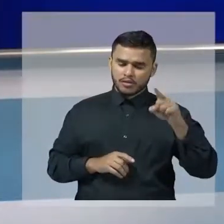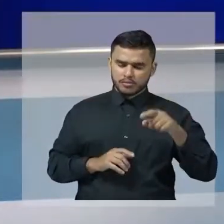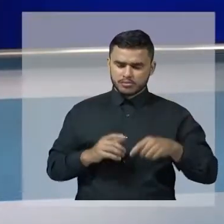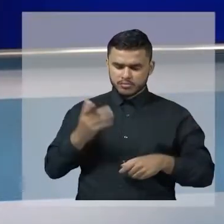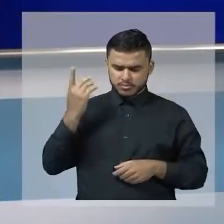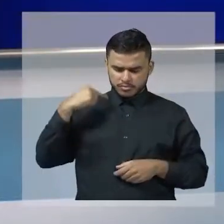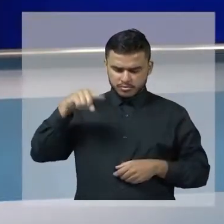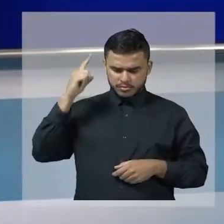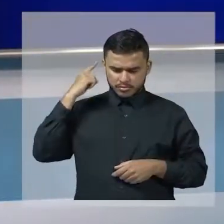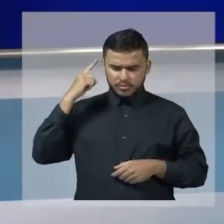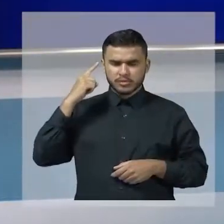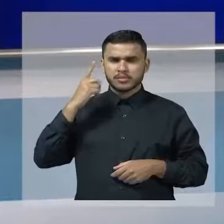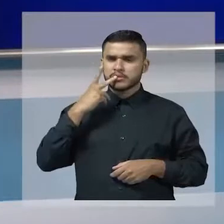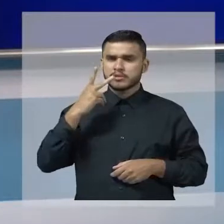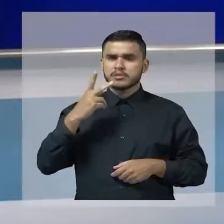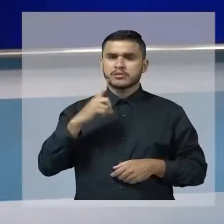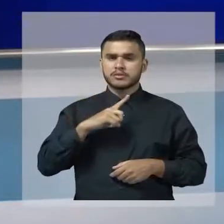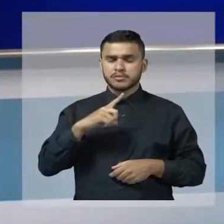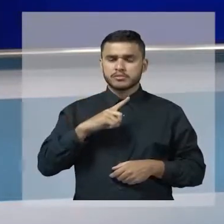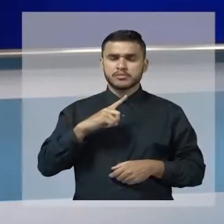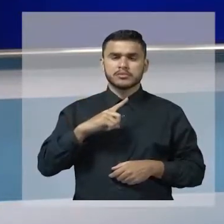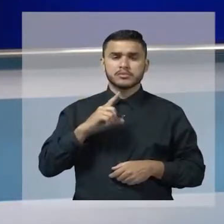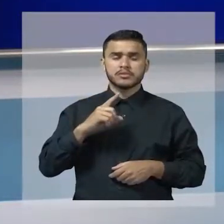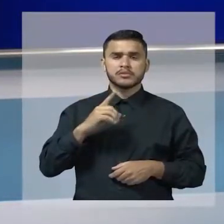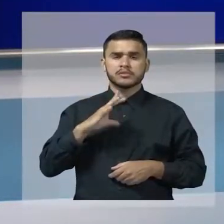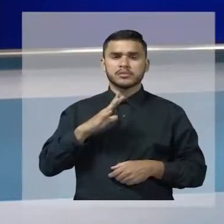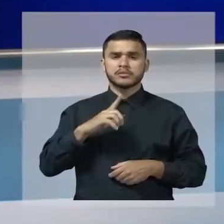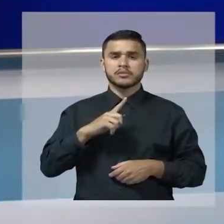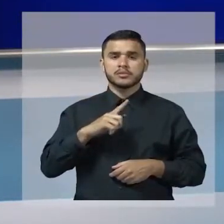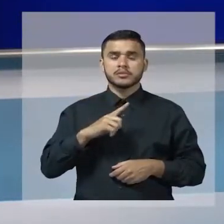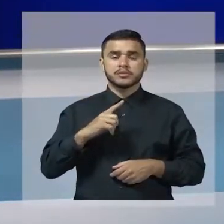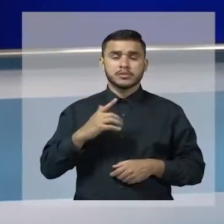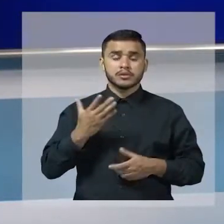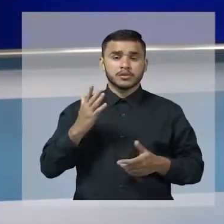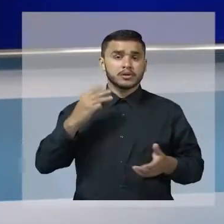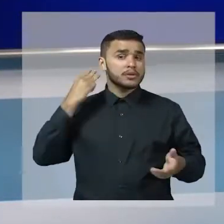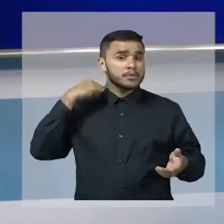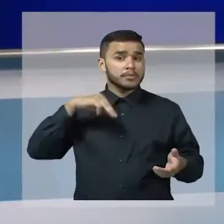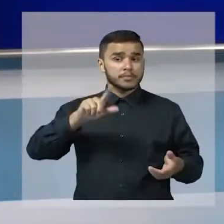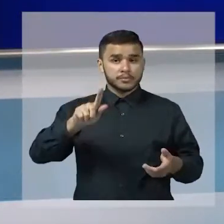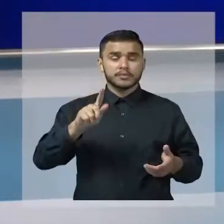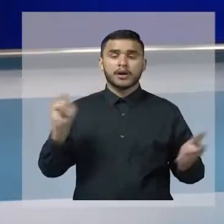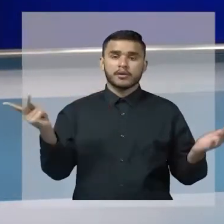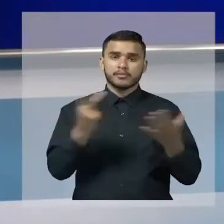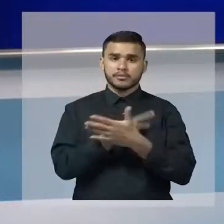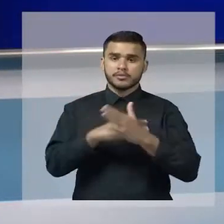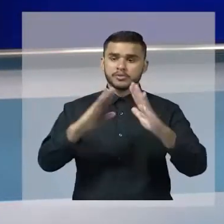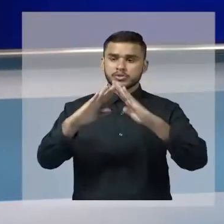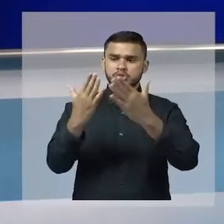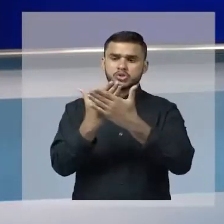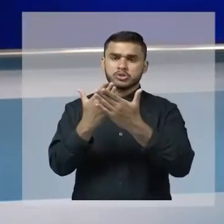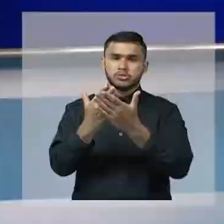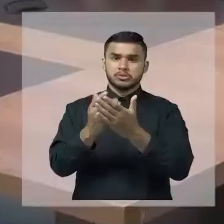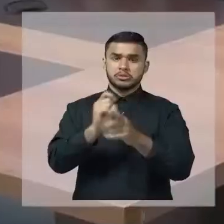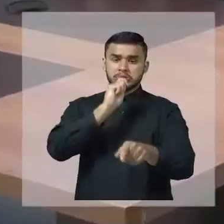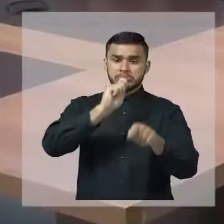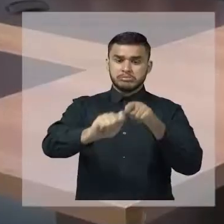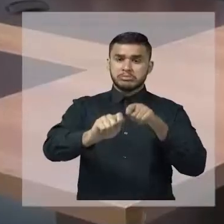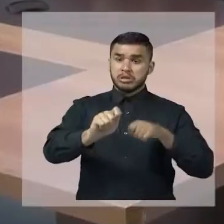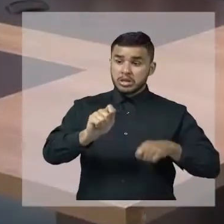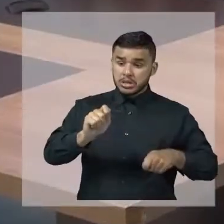atrasado, aquele vigia ateou fogo numa creche, né, matando várias